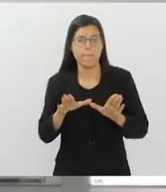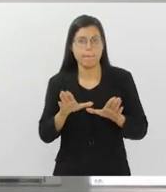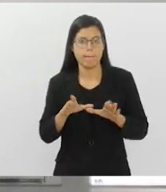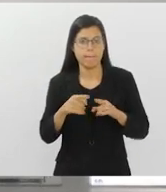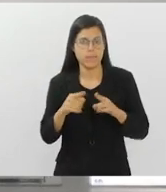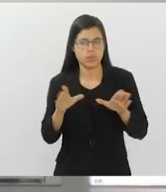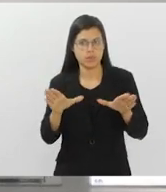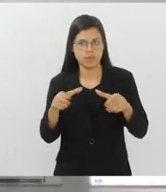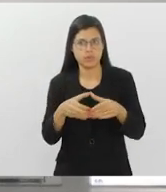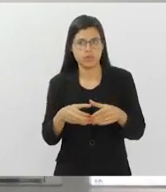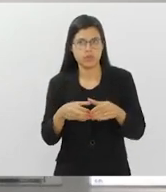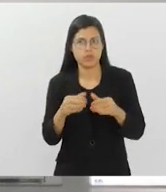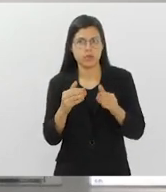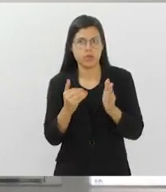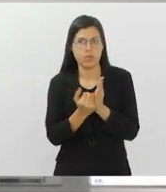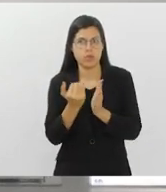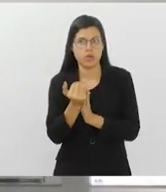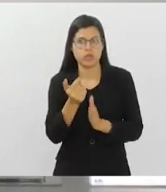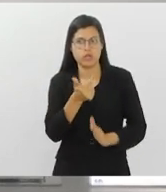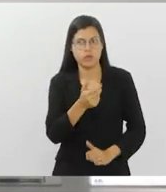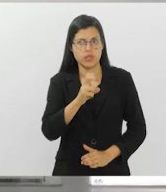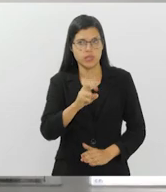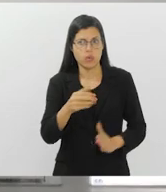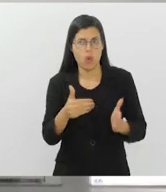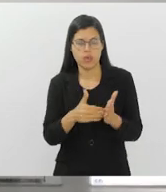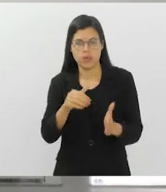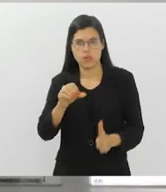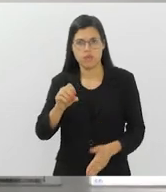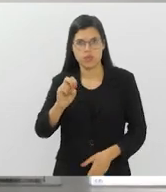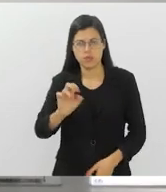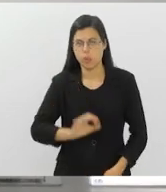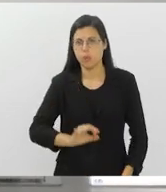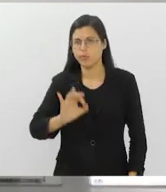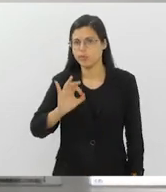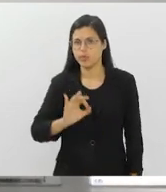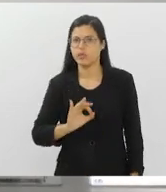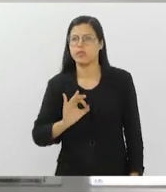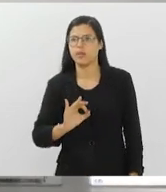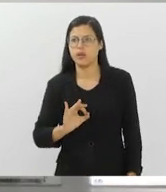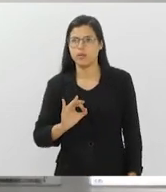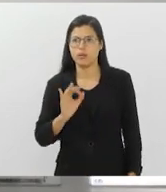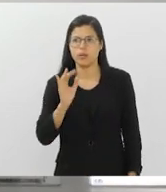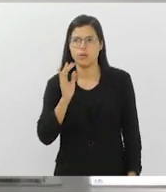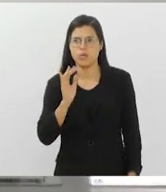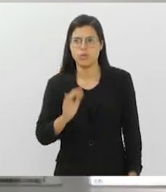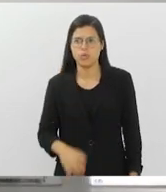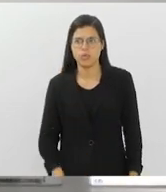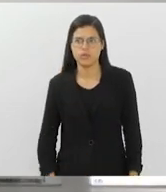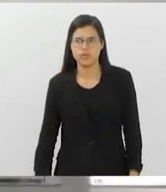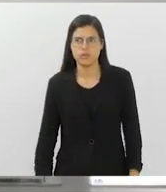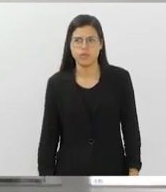foram reajustados de 25% até 95%. Considero esses fatos